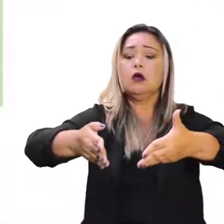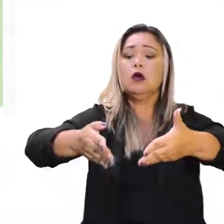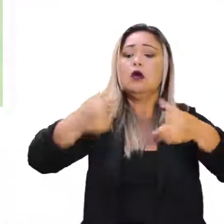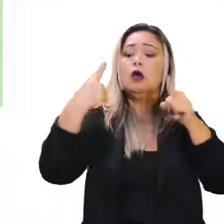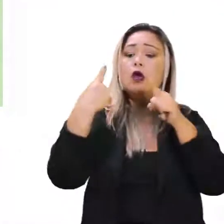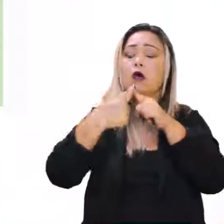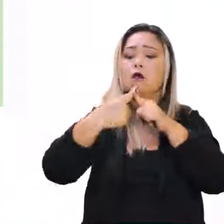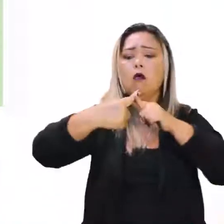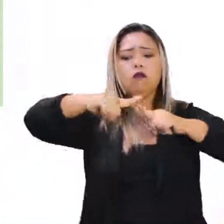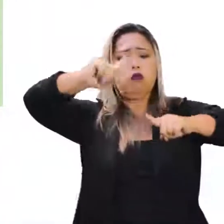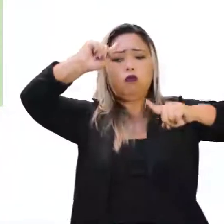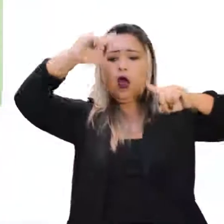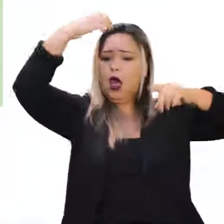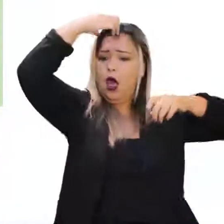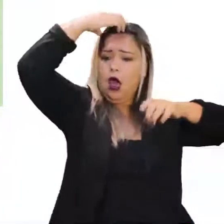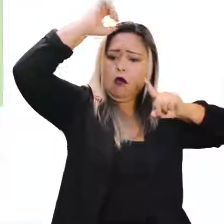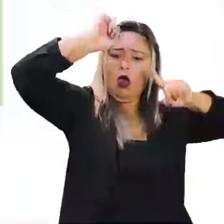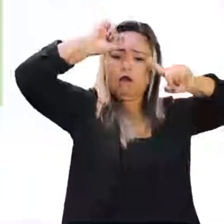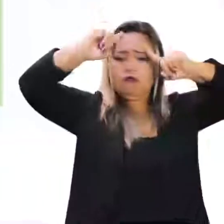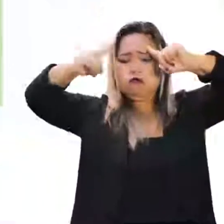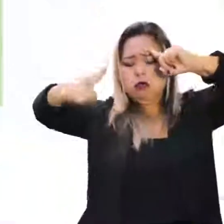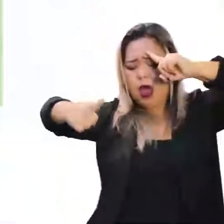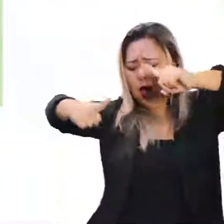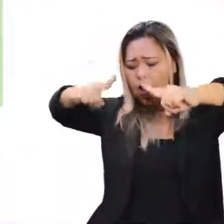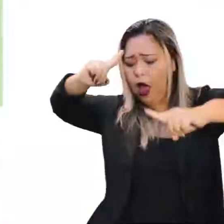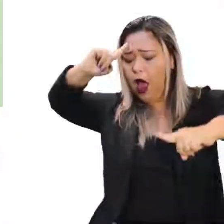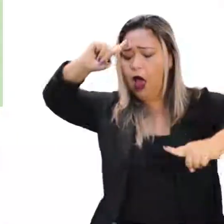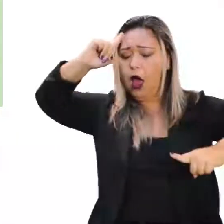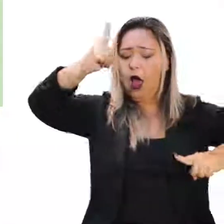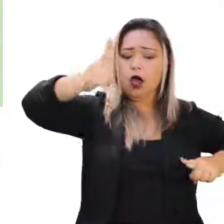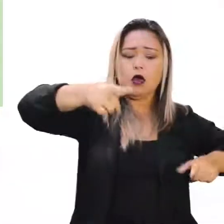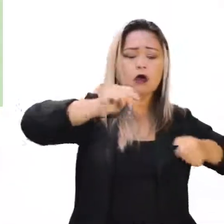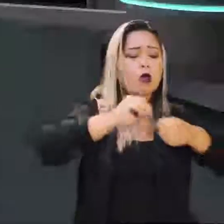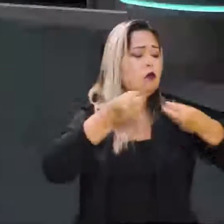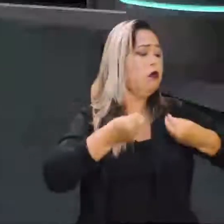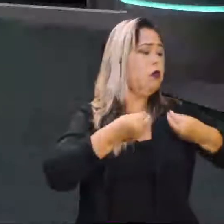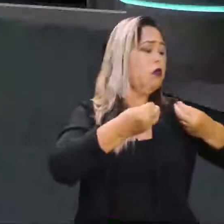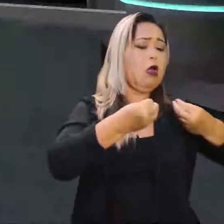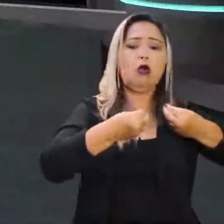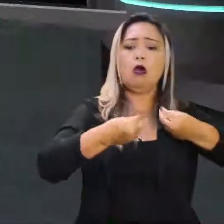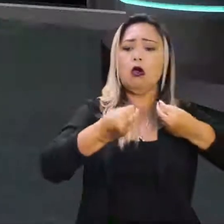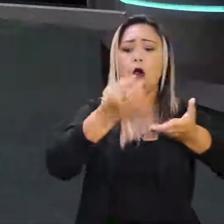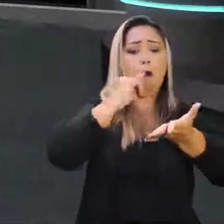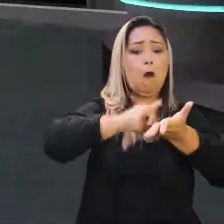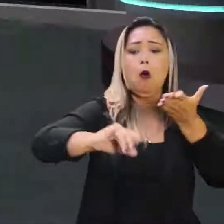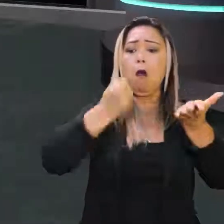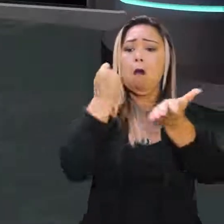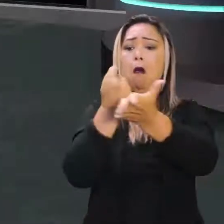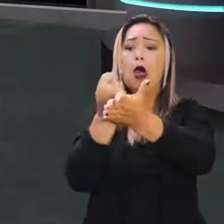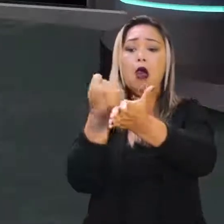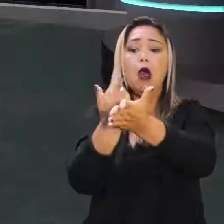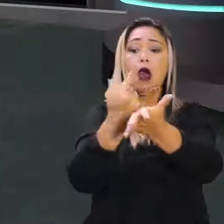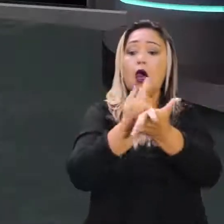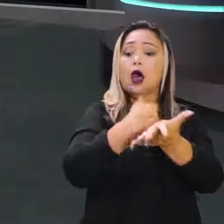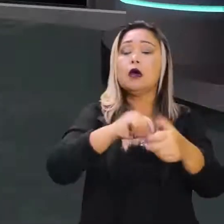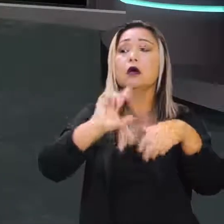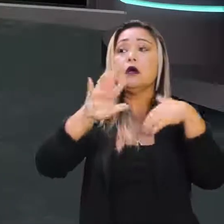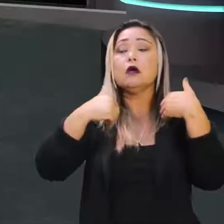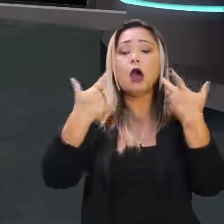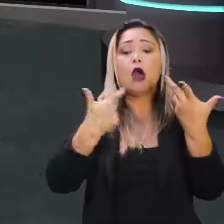o absolutismo dos reis, assim, a imposição, os altos tributos, os altos impostos eram